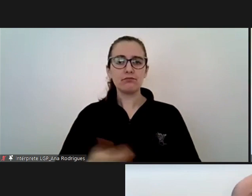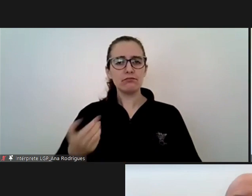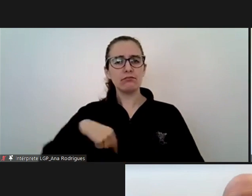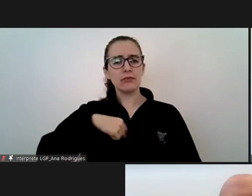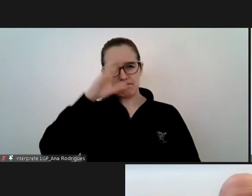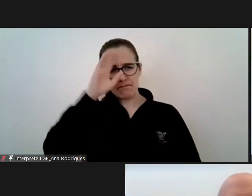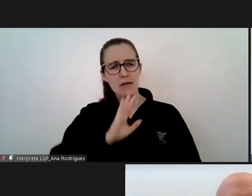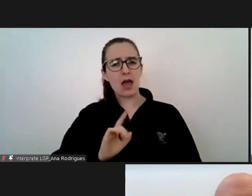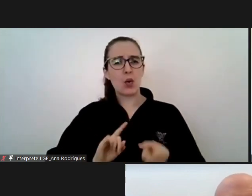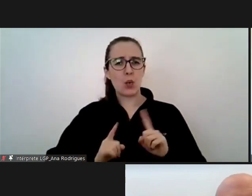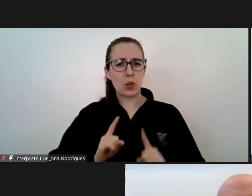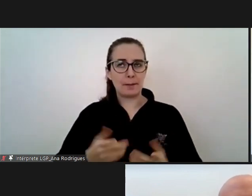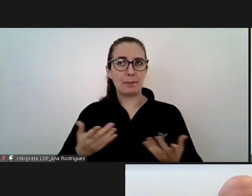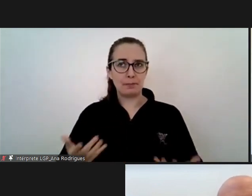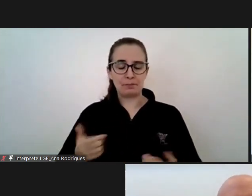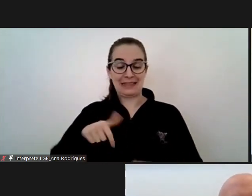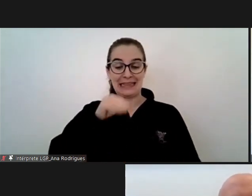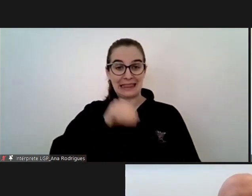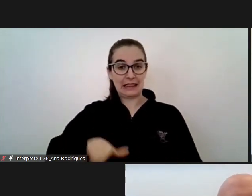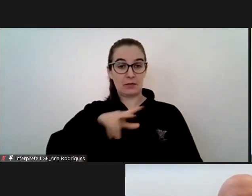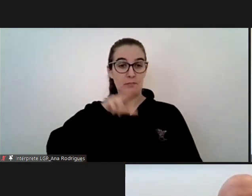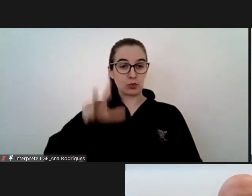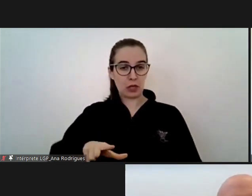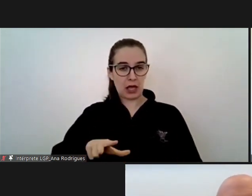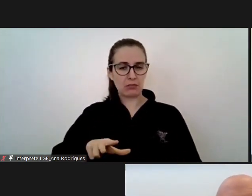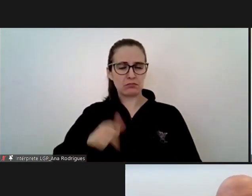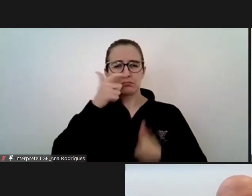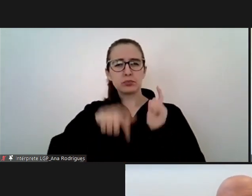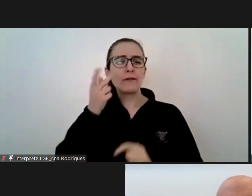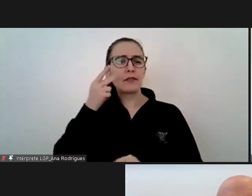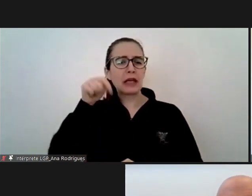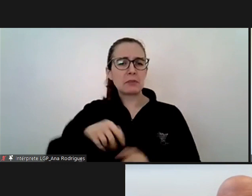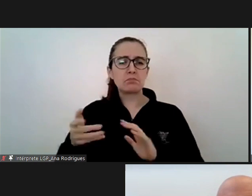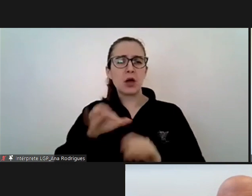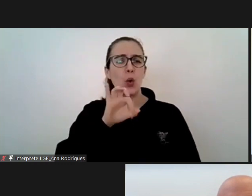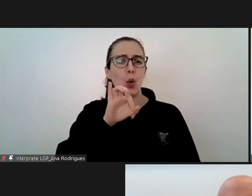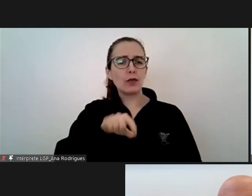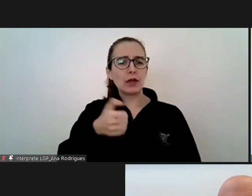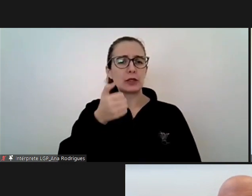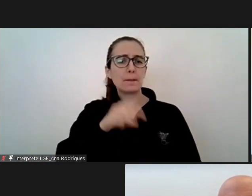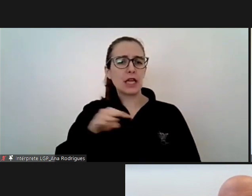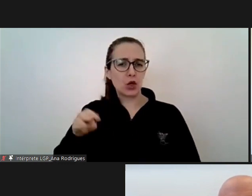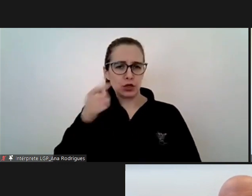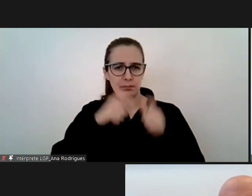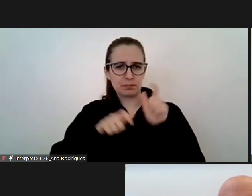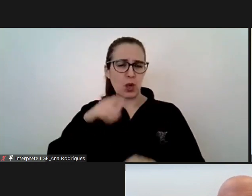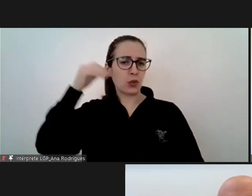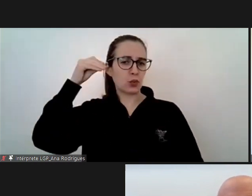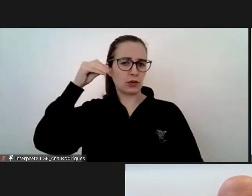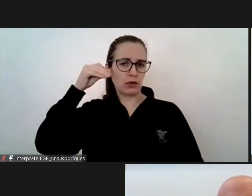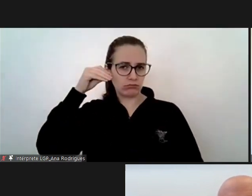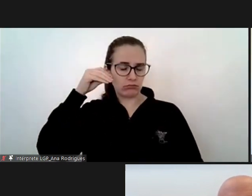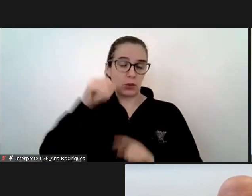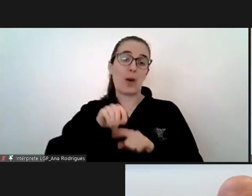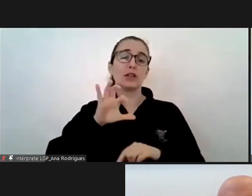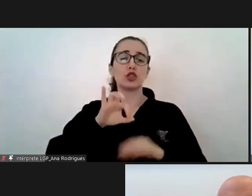Nós sabemos que haverá em território nacional a viver qualquer coisa como 8,5 milhões de adultos acima dos